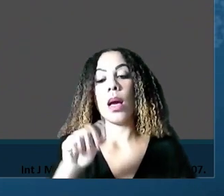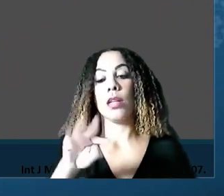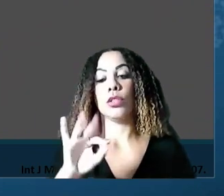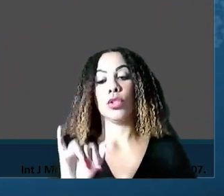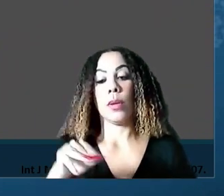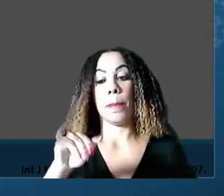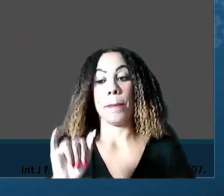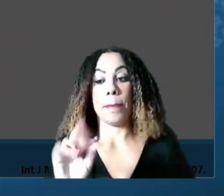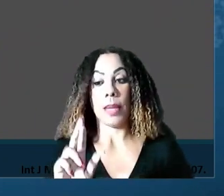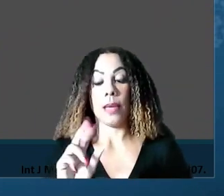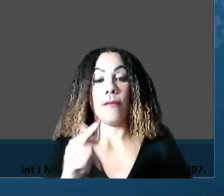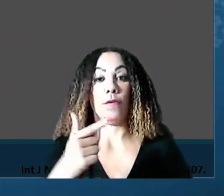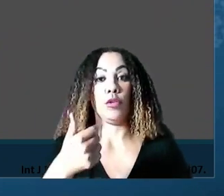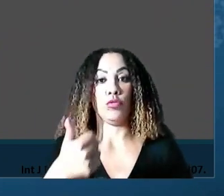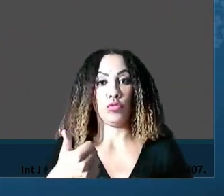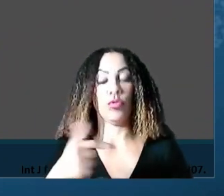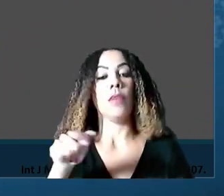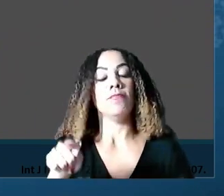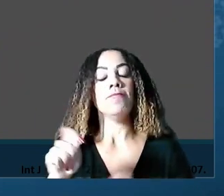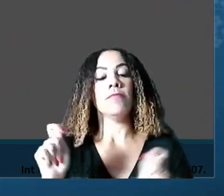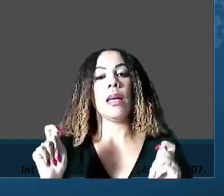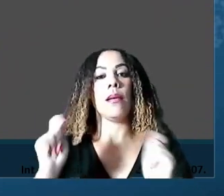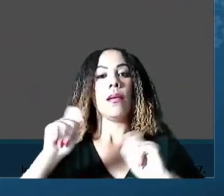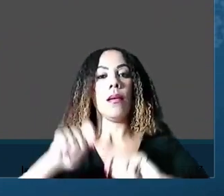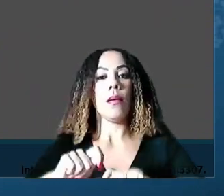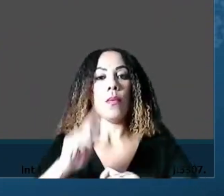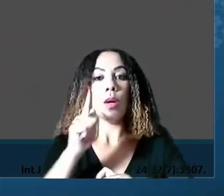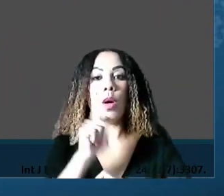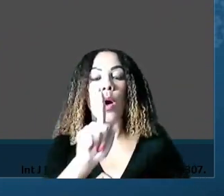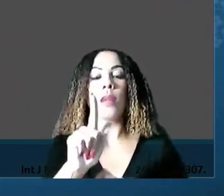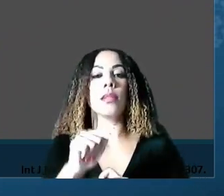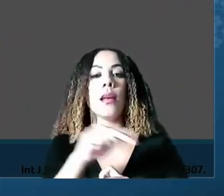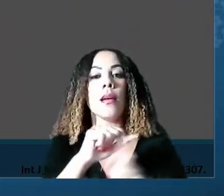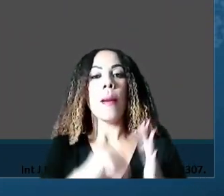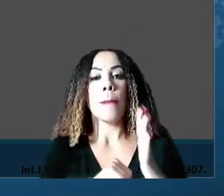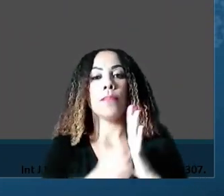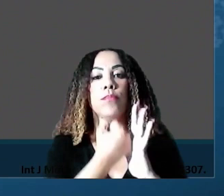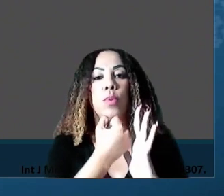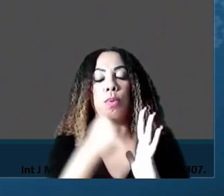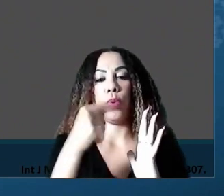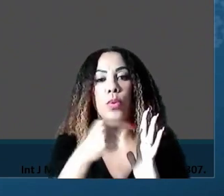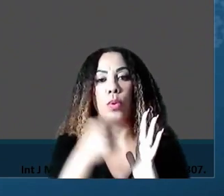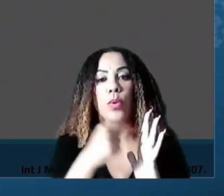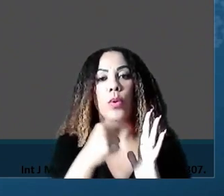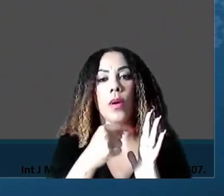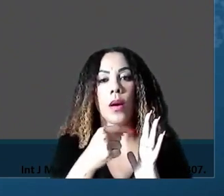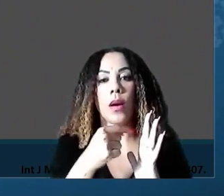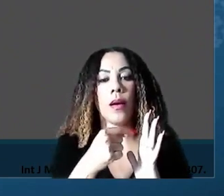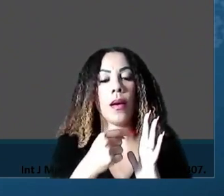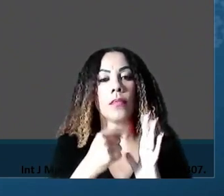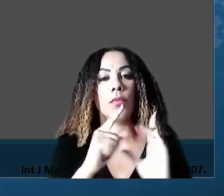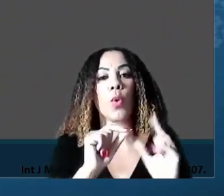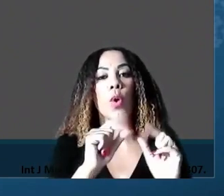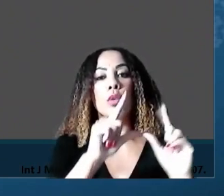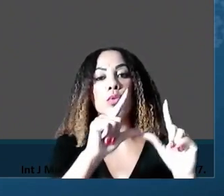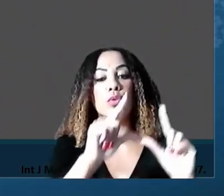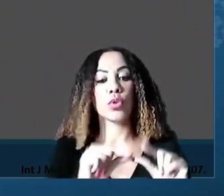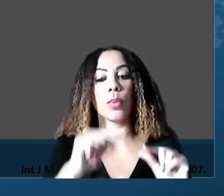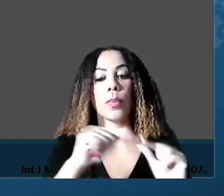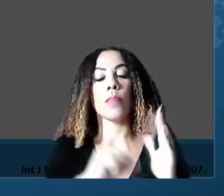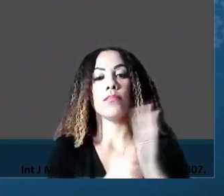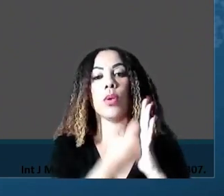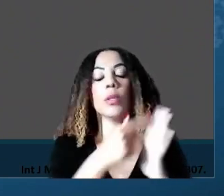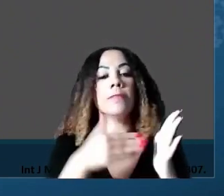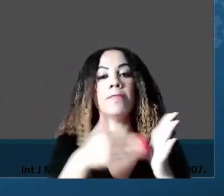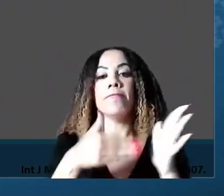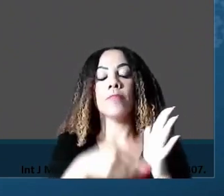anti-MIR21 era capaz de bloquear, né, a expressão desse microRNA, como vocês